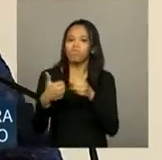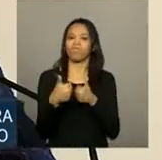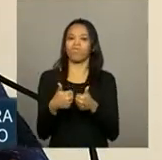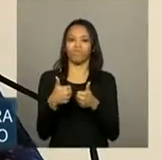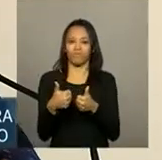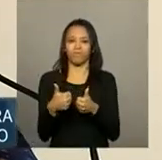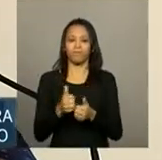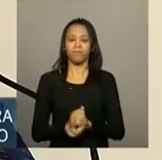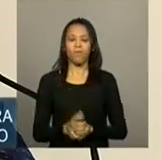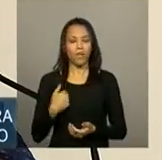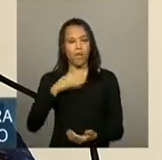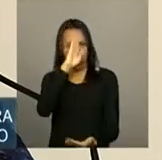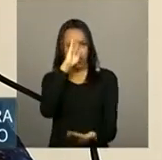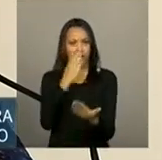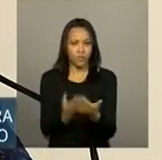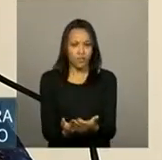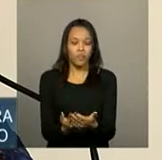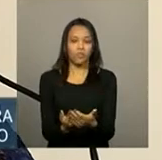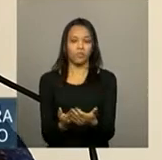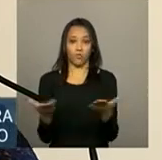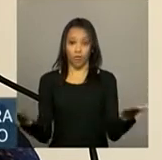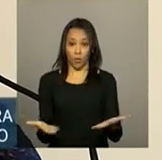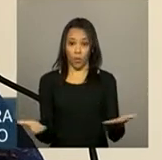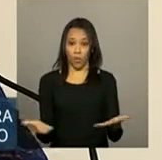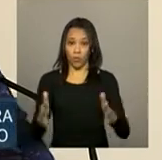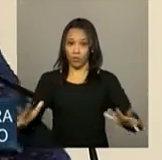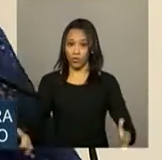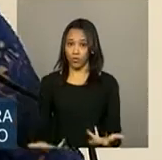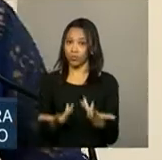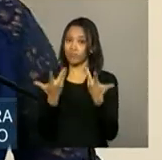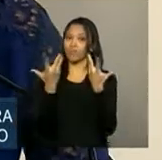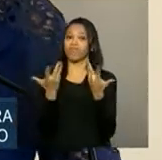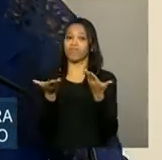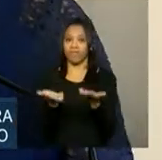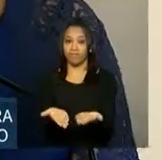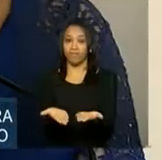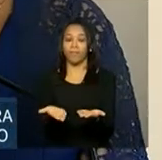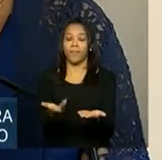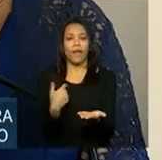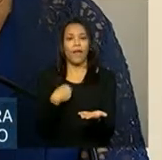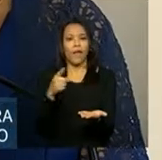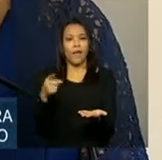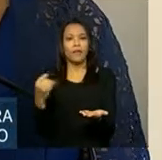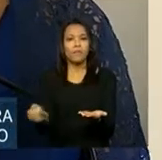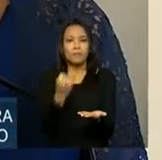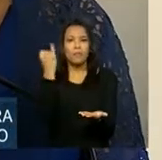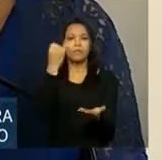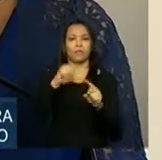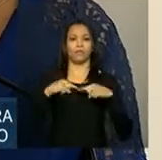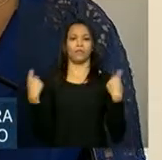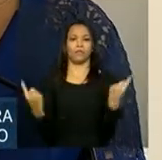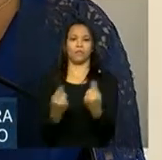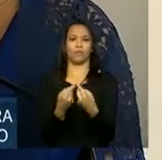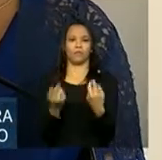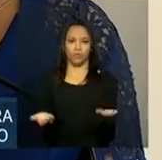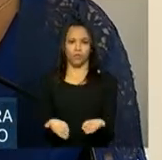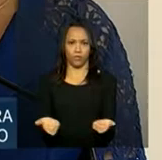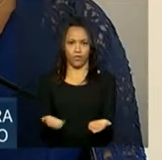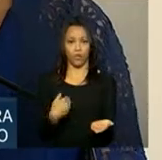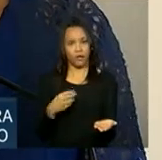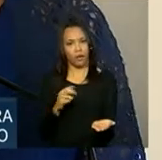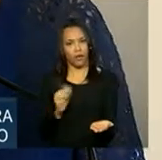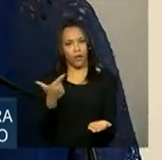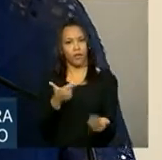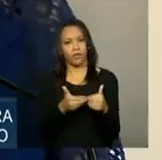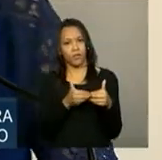acredito que essa cerimônia de hoje ela marca um momento importante é fato que durante